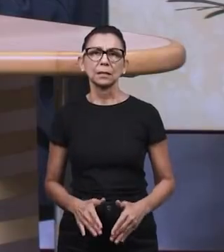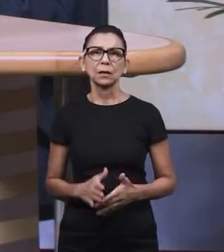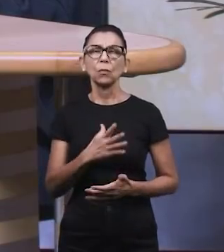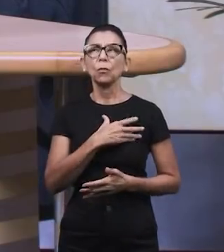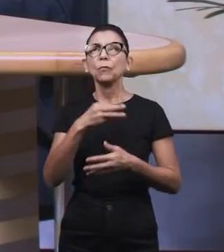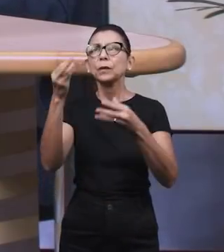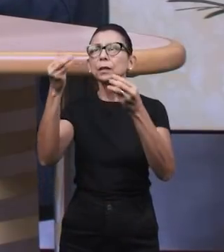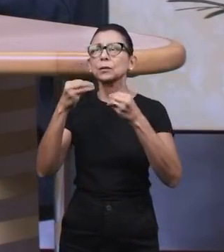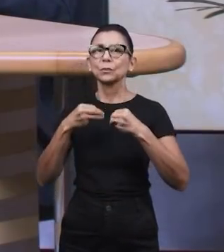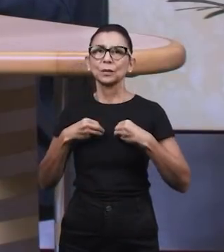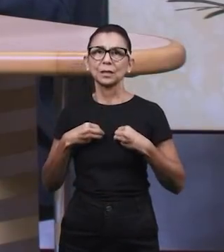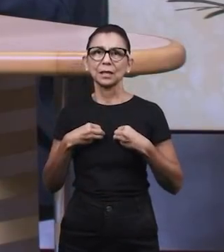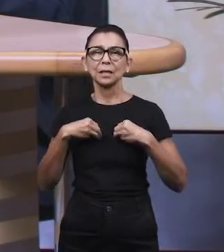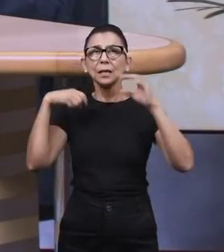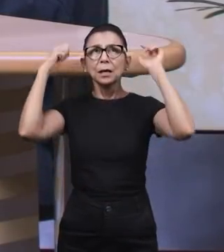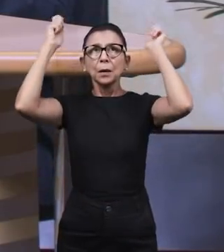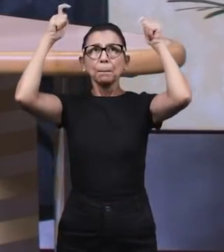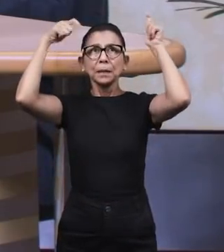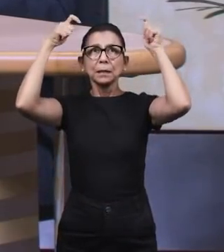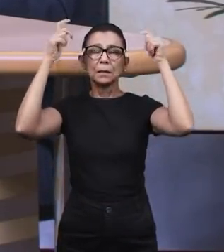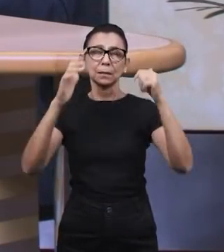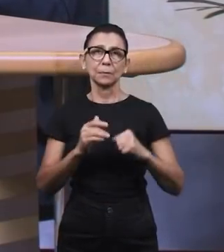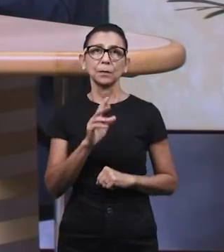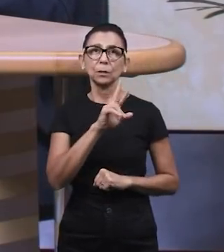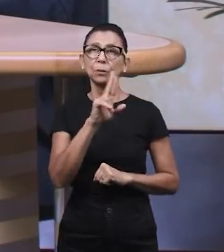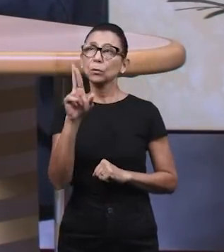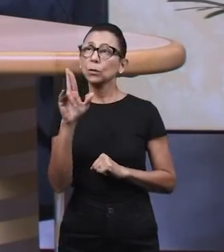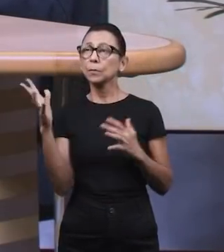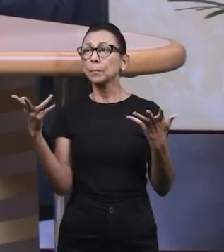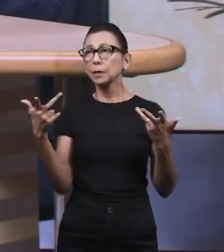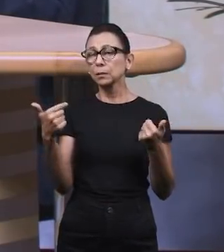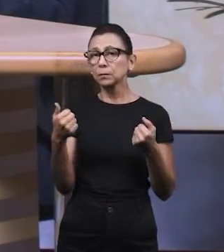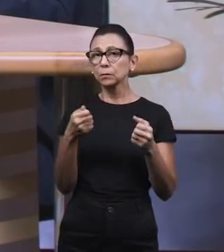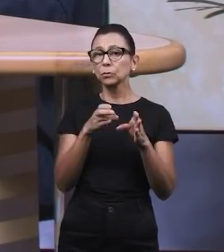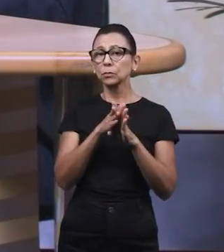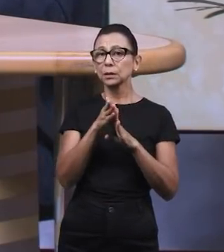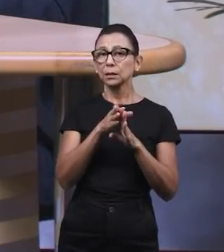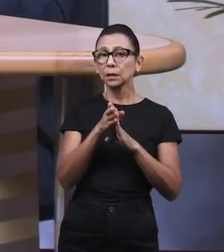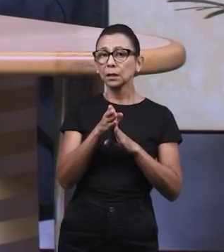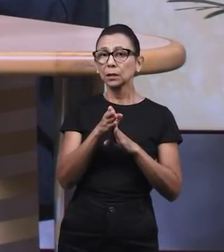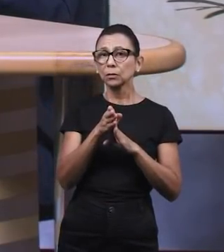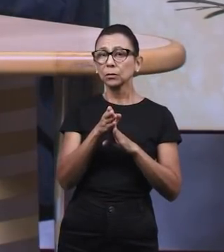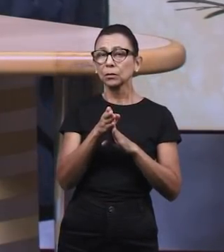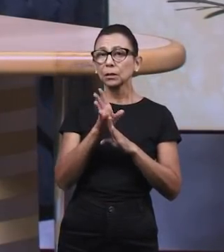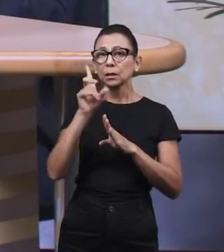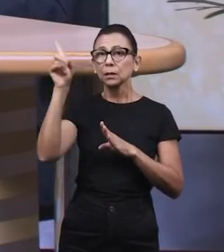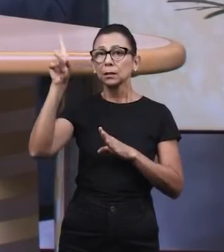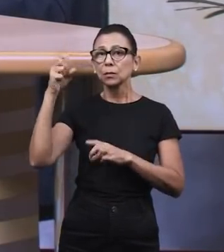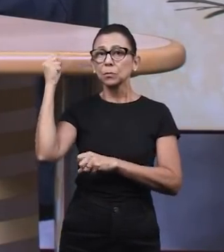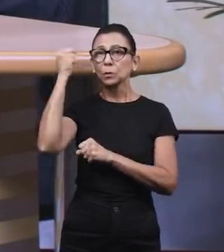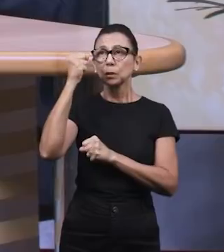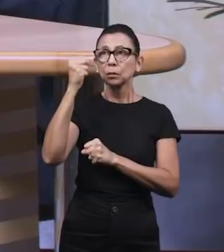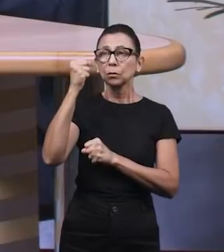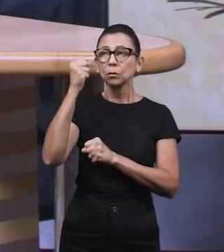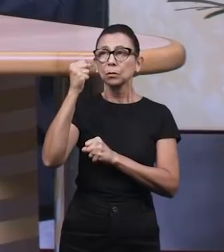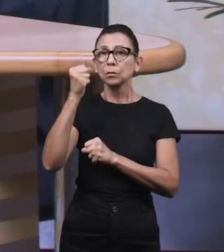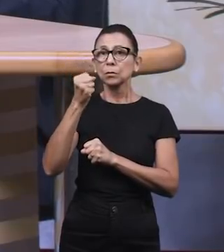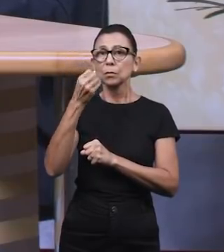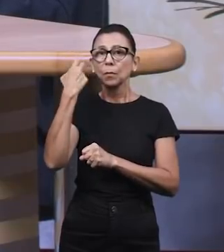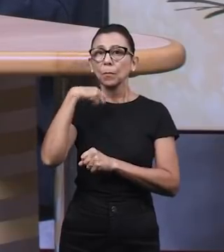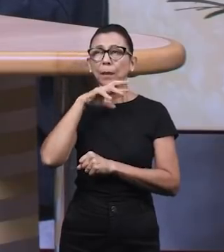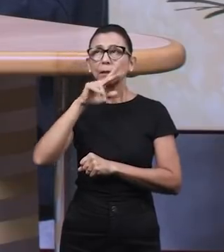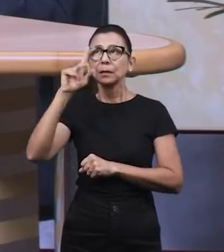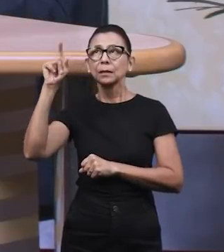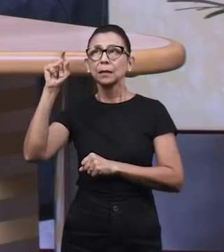nos deu, o principado está sobre os seus ombros, o seu nome será maravilhoso, conselheiro, Deus forte, Pai da eternidade, príncipe da paz. Bom,